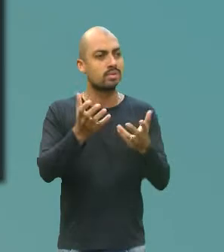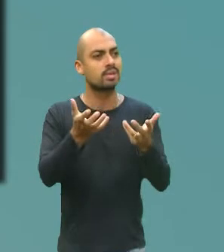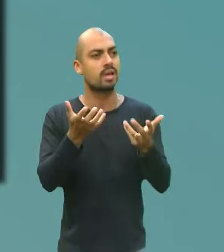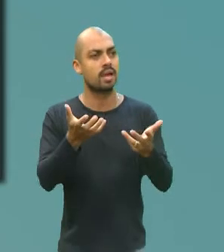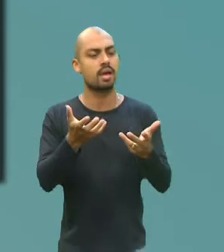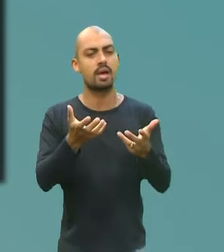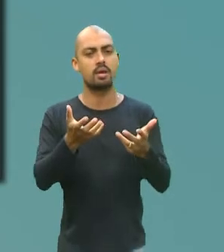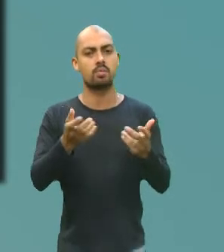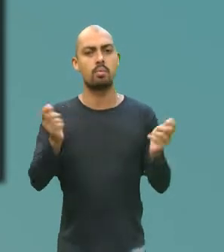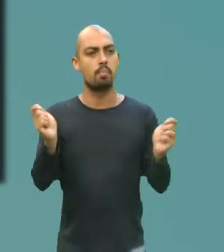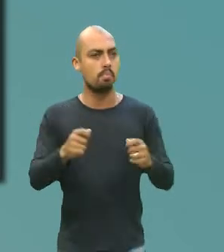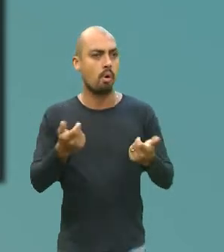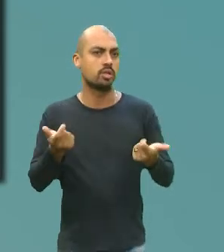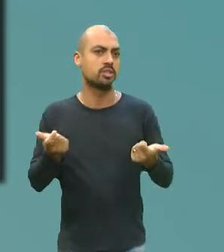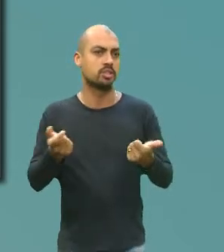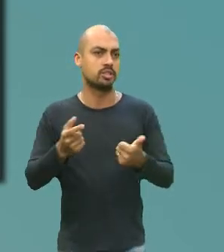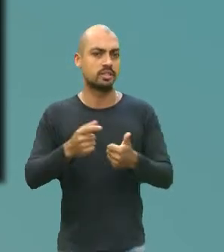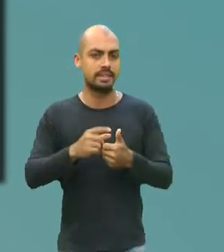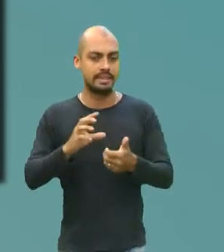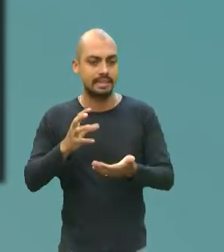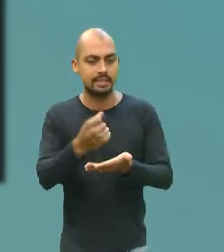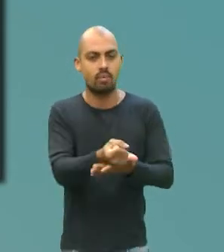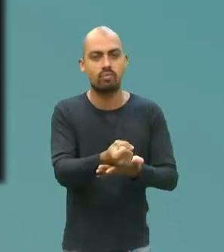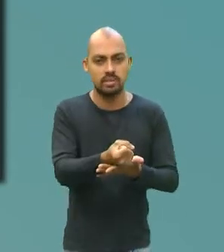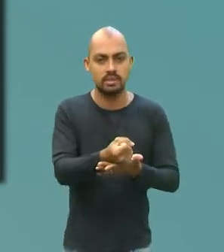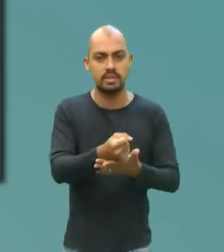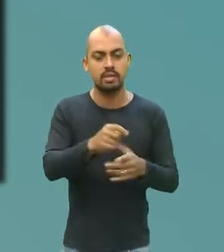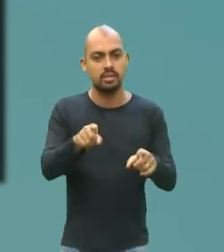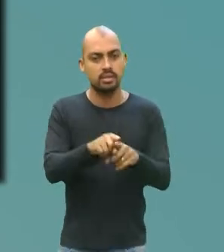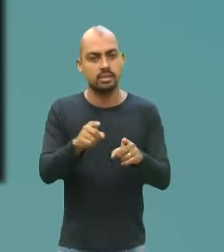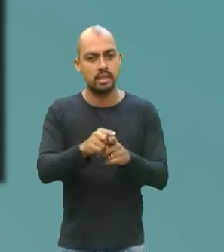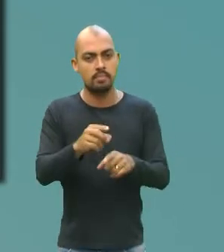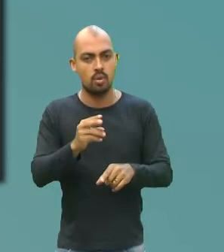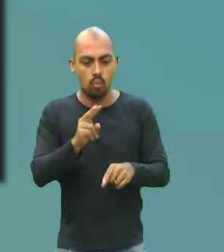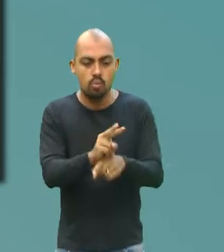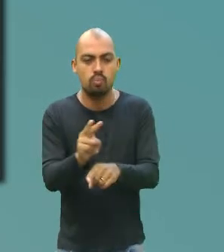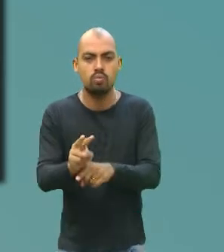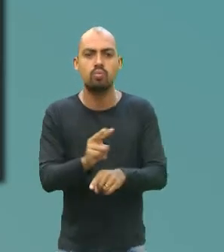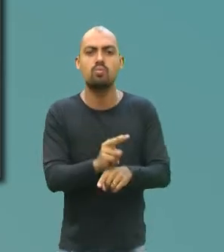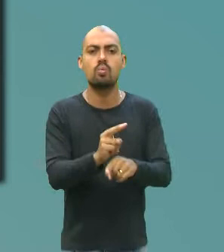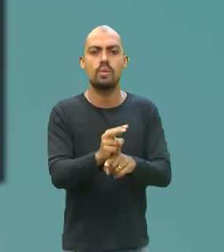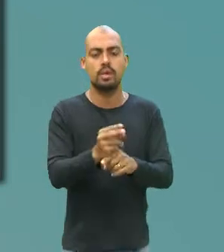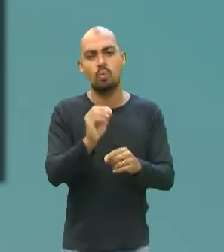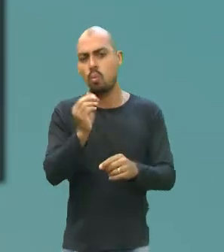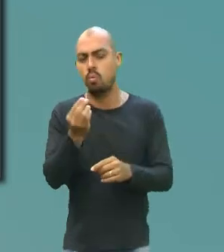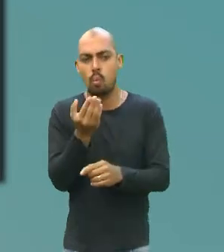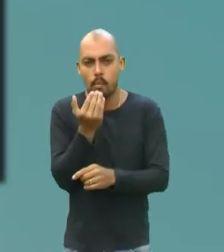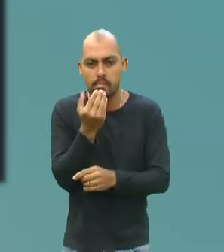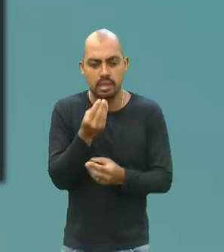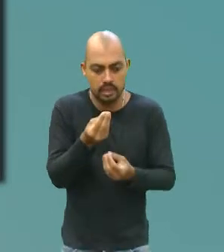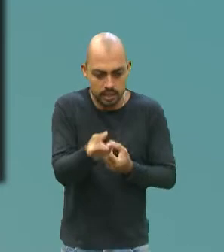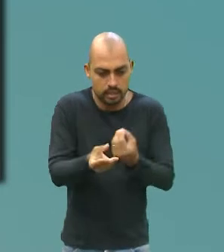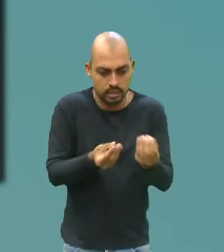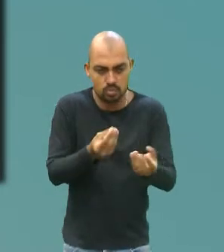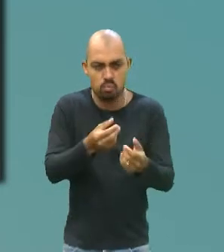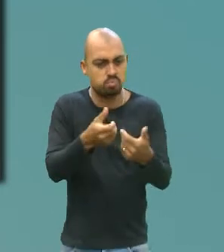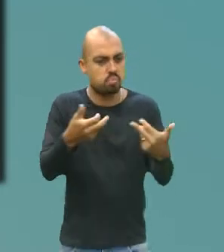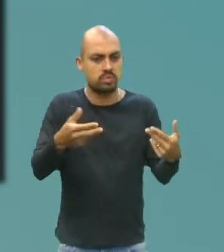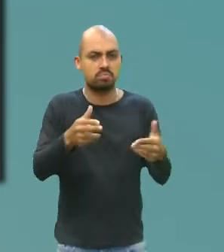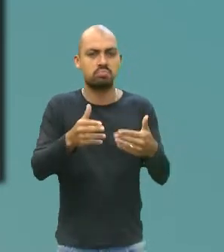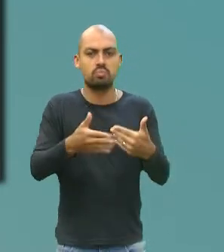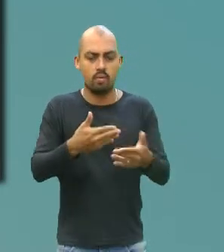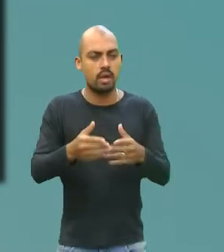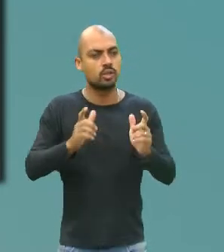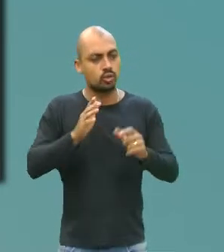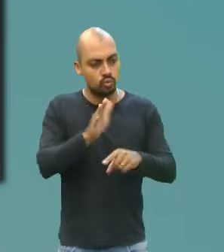alguma forma, né, nem que seja na parte de captura, de reabilitação, ajudar a colocar comida, qualquer coisa. Eu queria muito poder